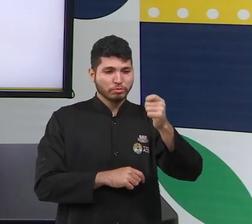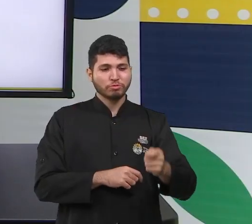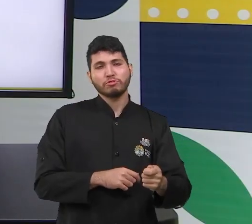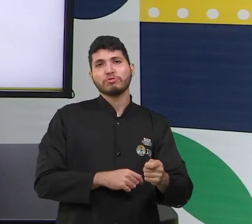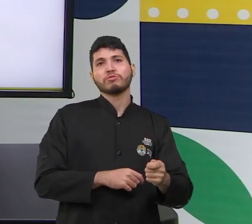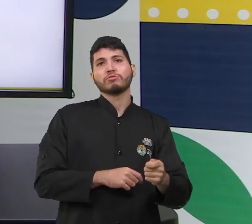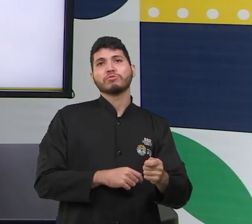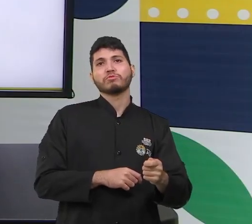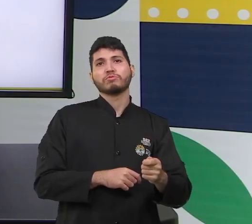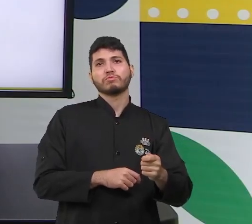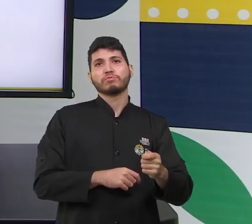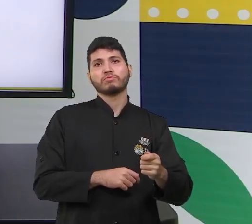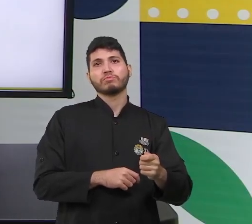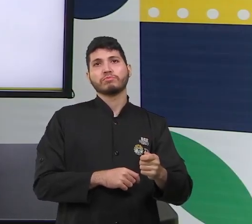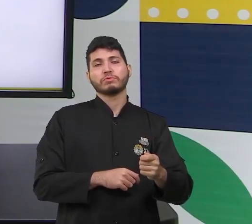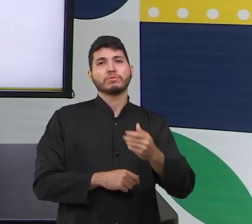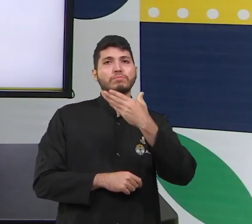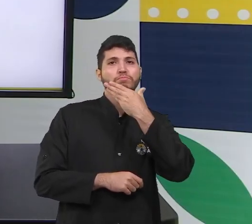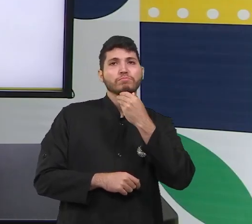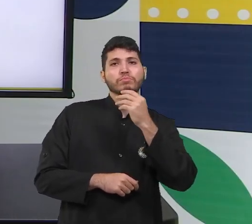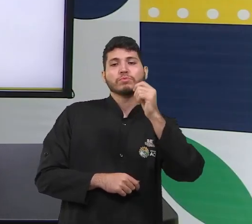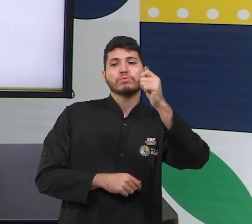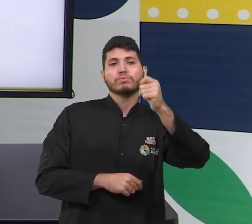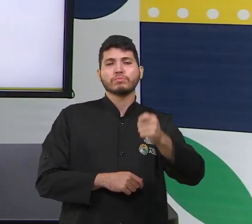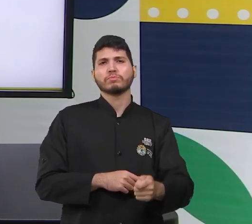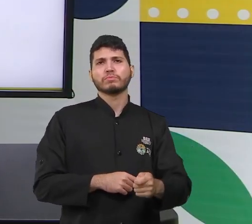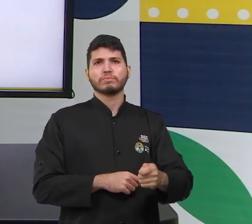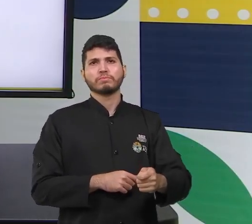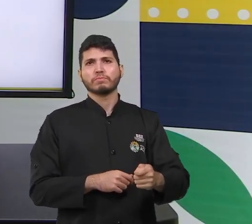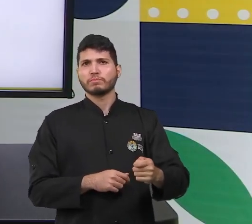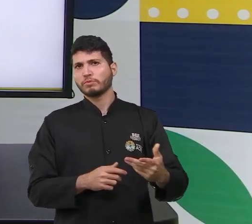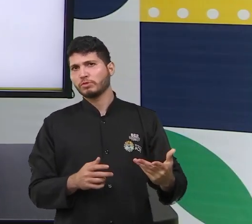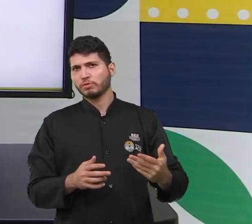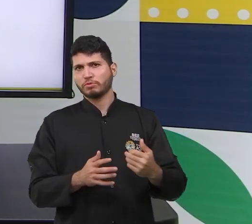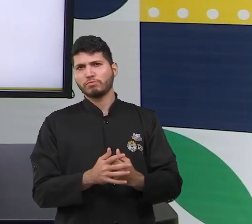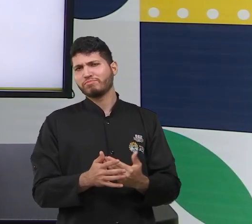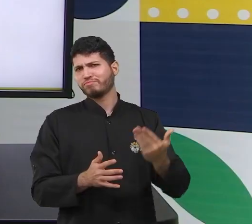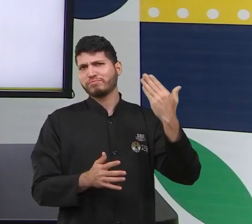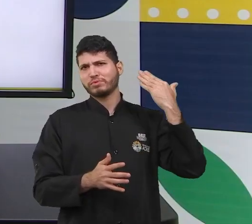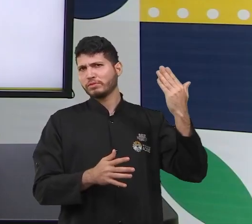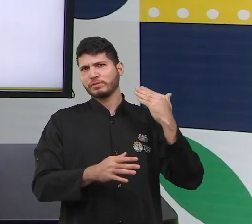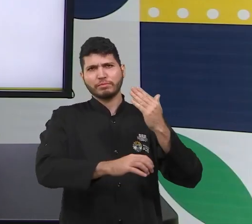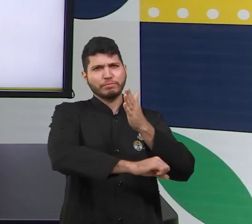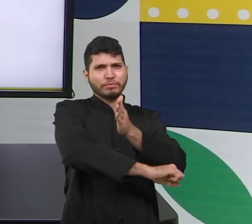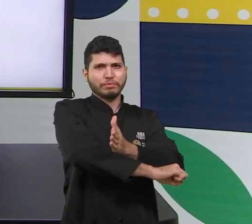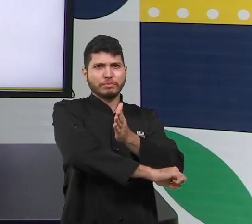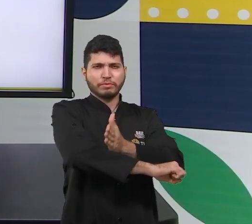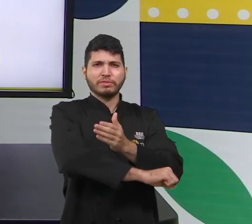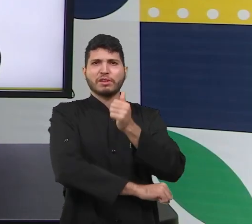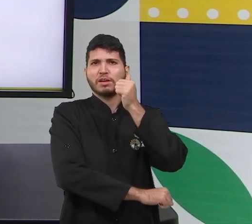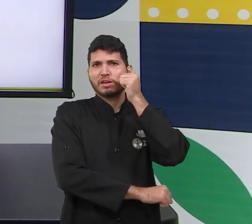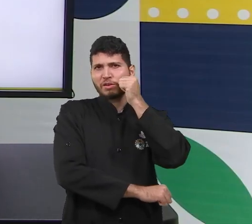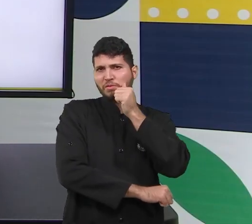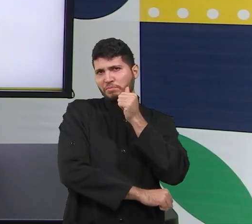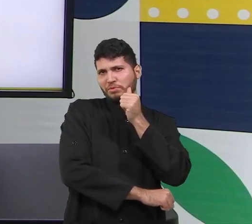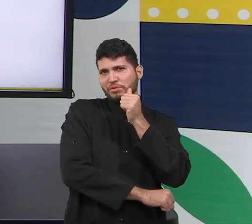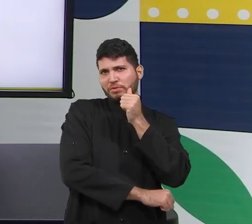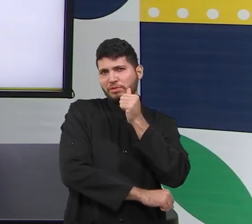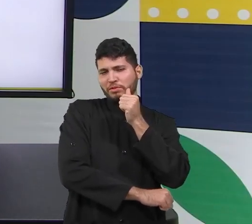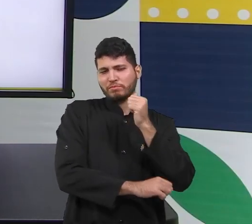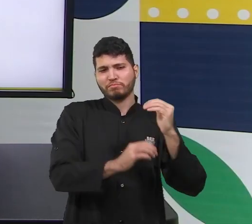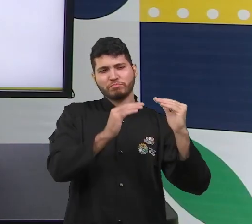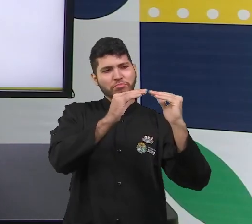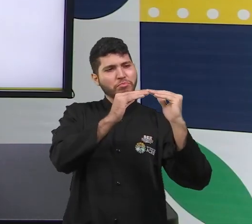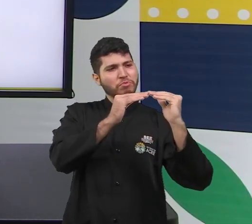gente carrega esses resquícios desde a Idade Média, quando a mulher era vista como um ser inferior ao